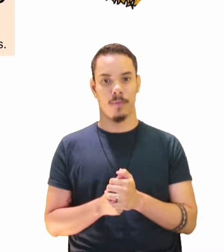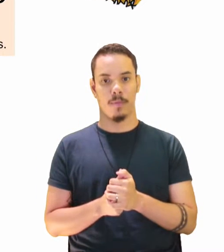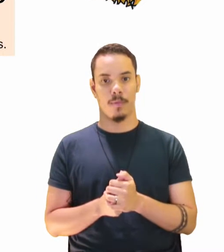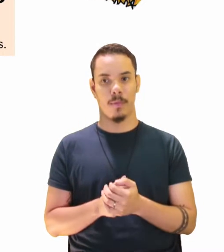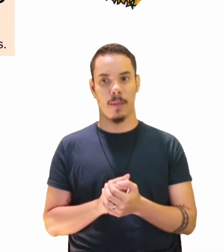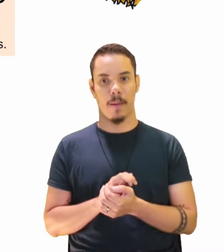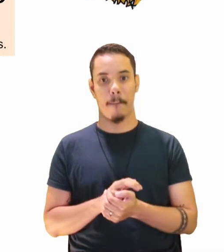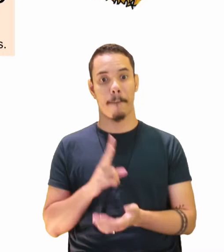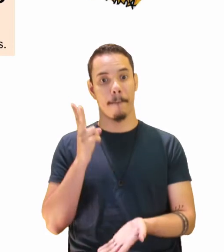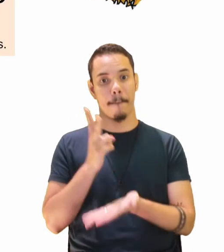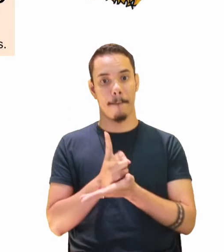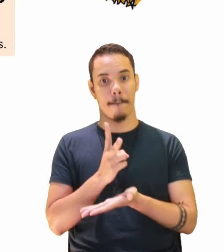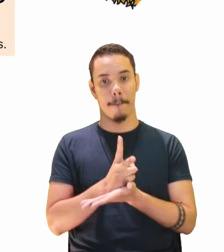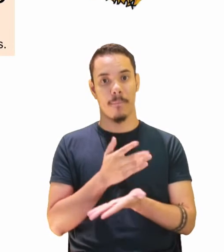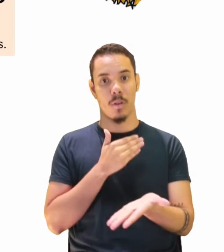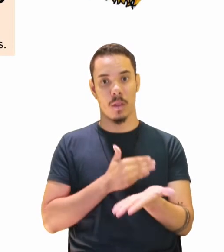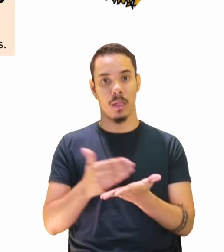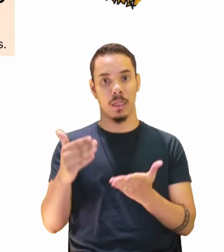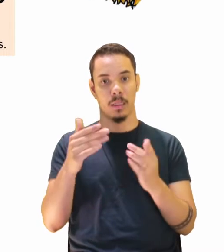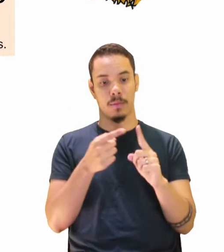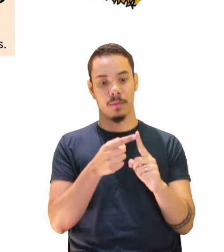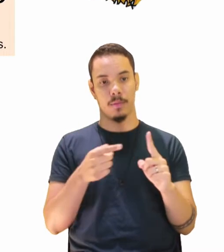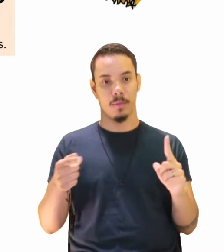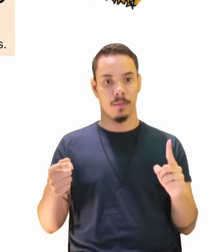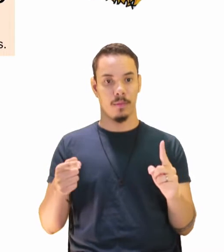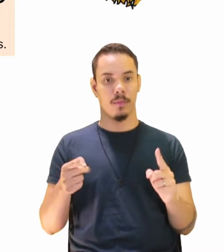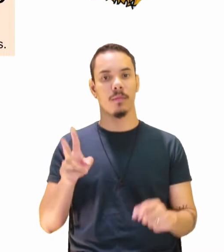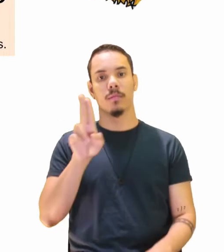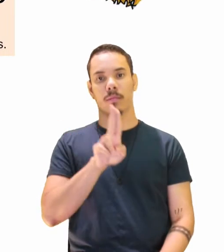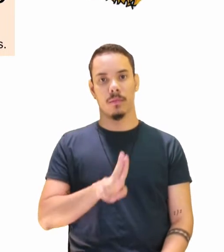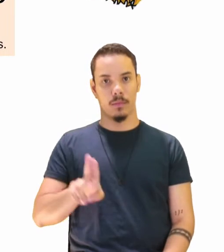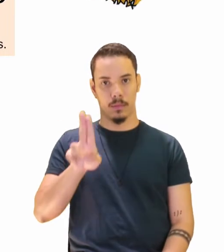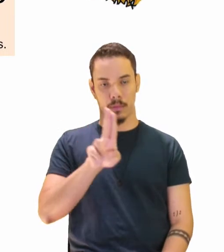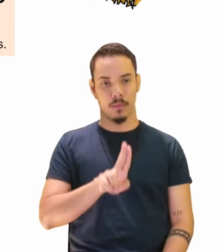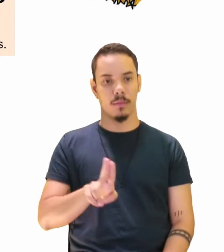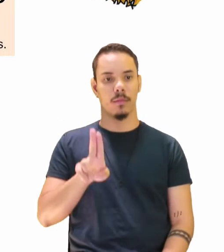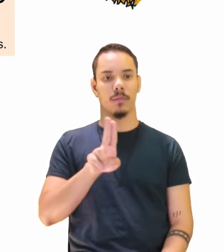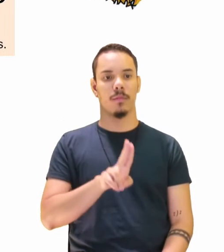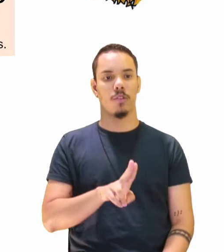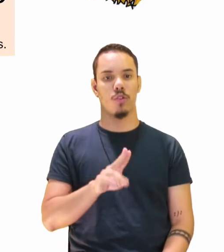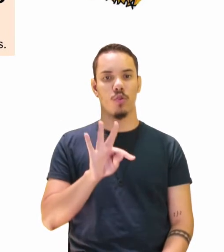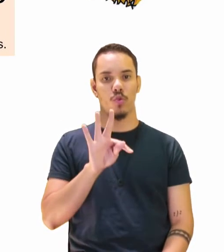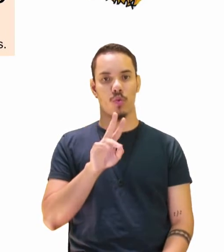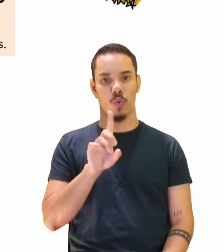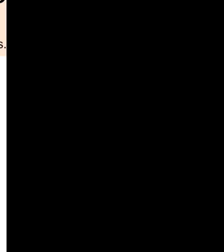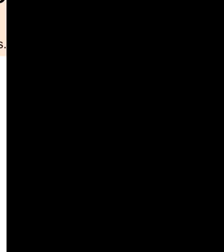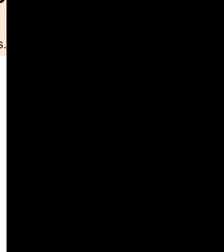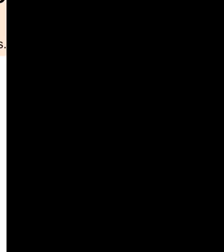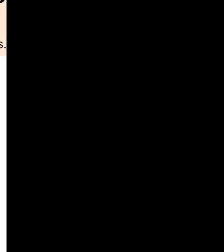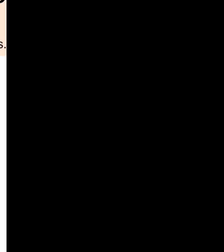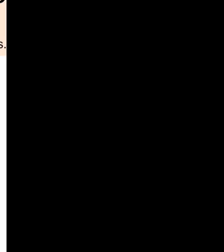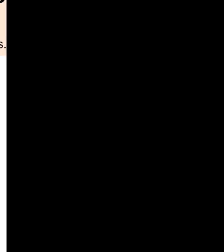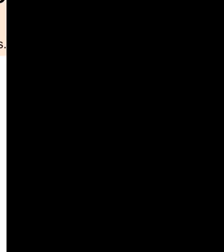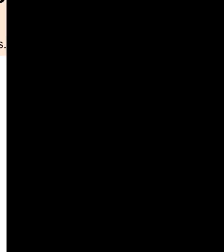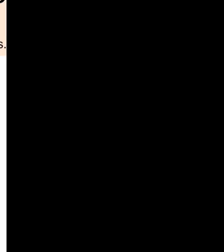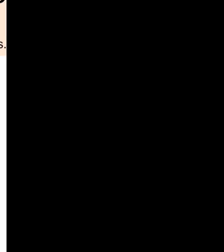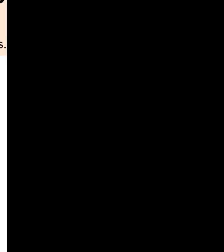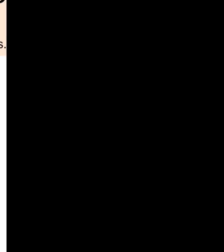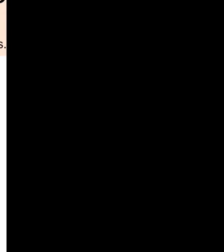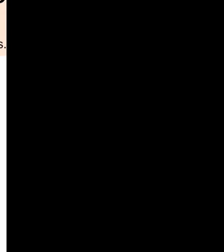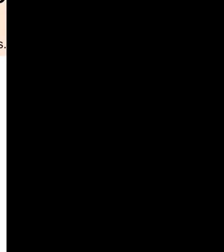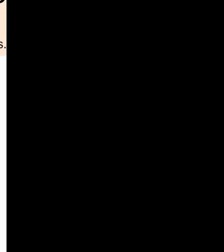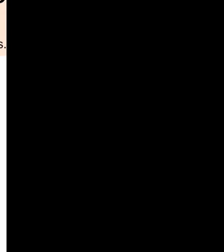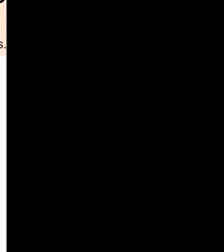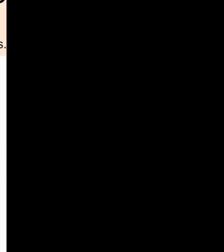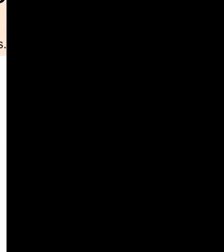oração, ele usou, né, a mesma palavra, a mesma expressão, tá bom?